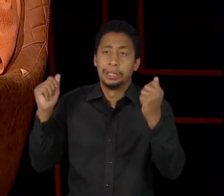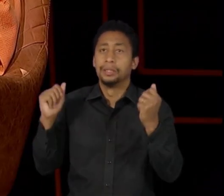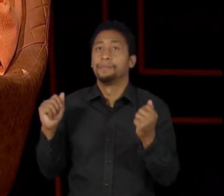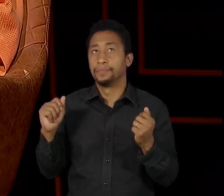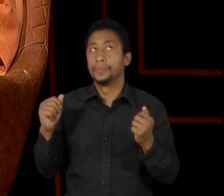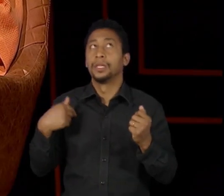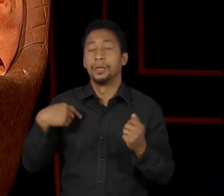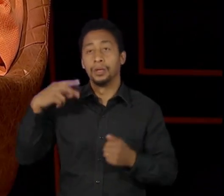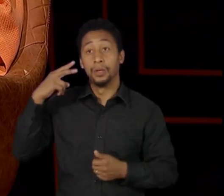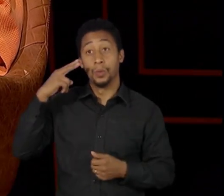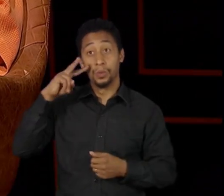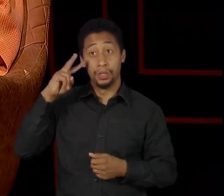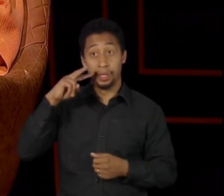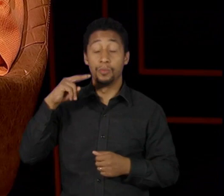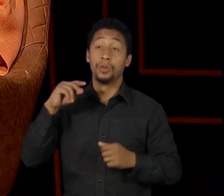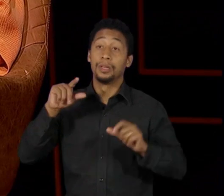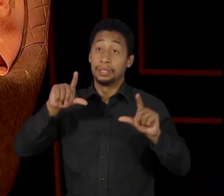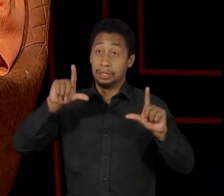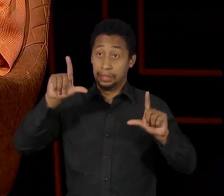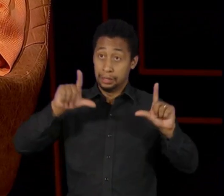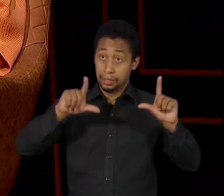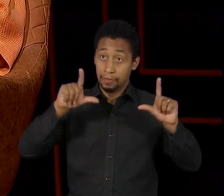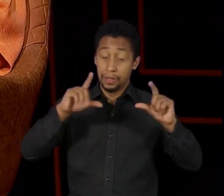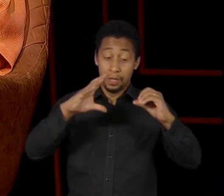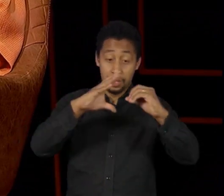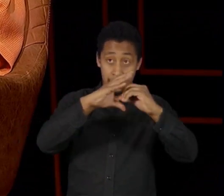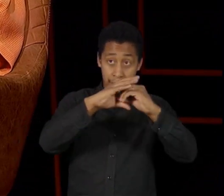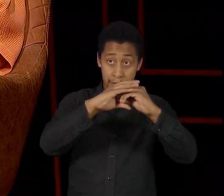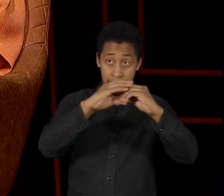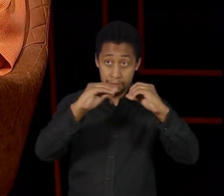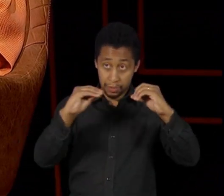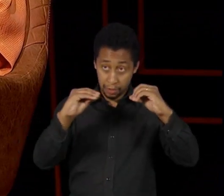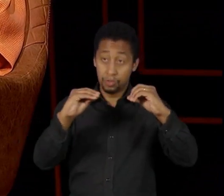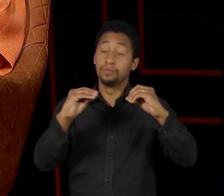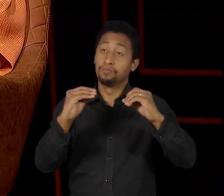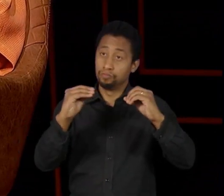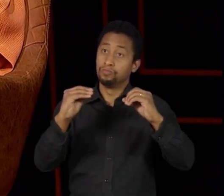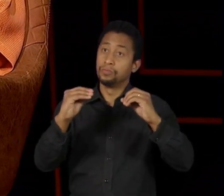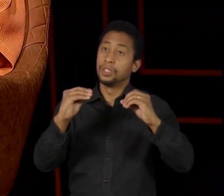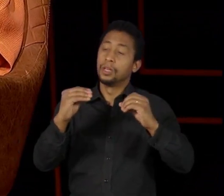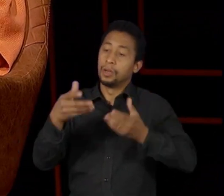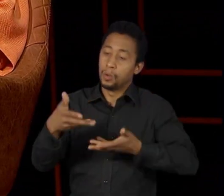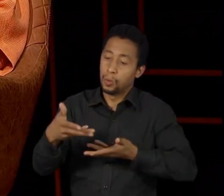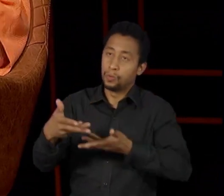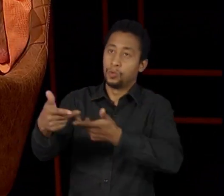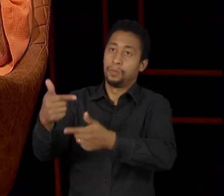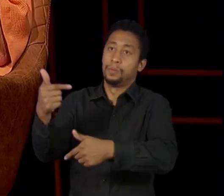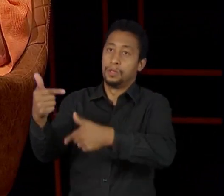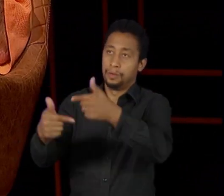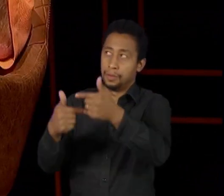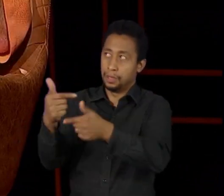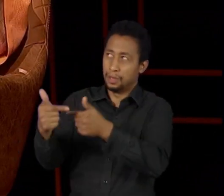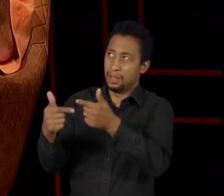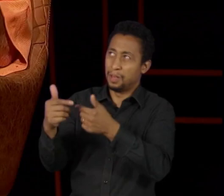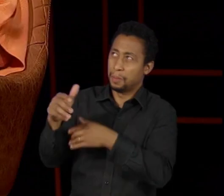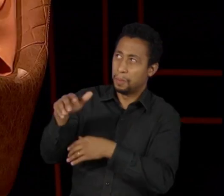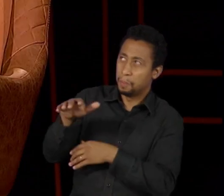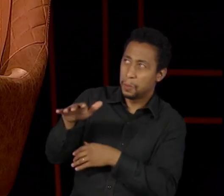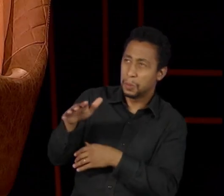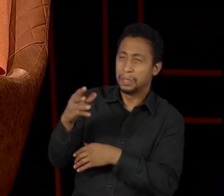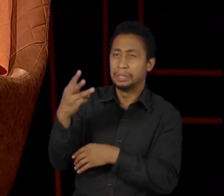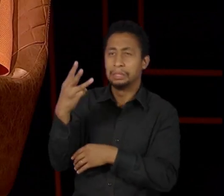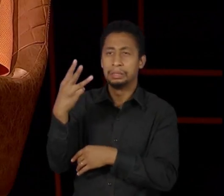estava contratado pela TV Bandeirantes. Eu fazia um programa com Ronald Golias, chamado Bronco. Nós ficamos 3 anos no